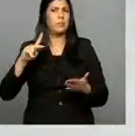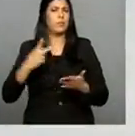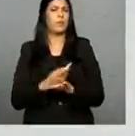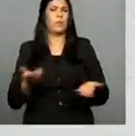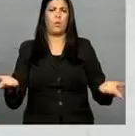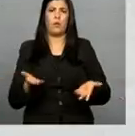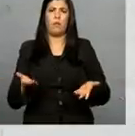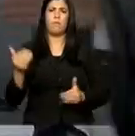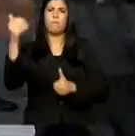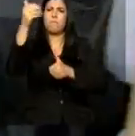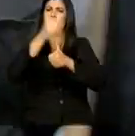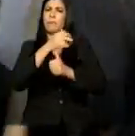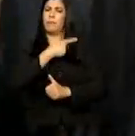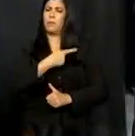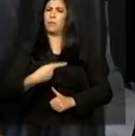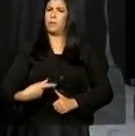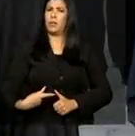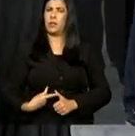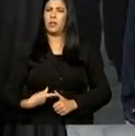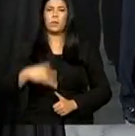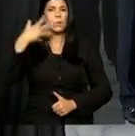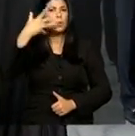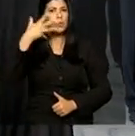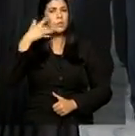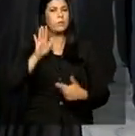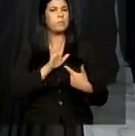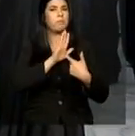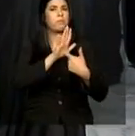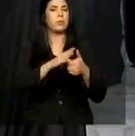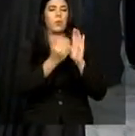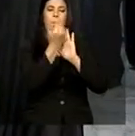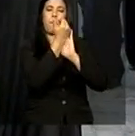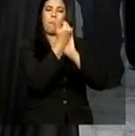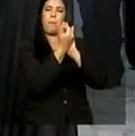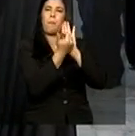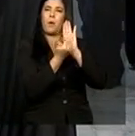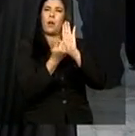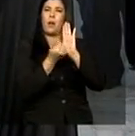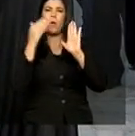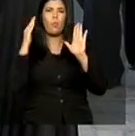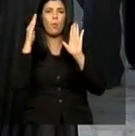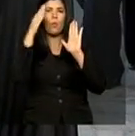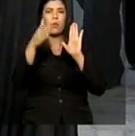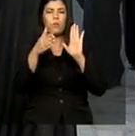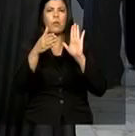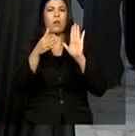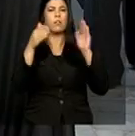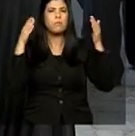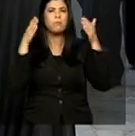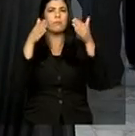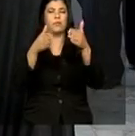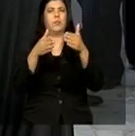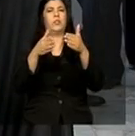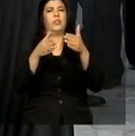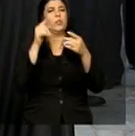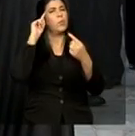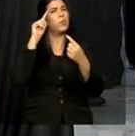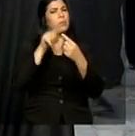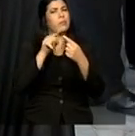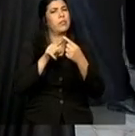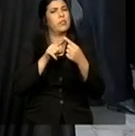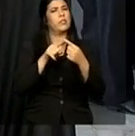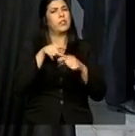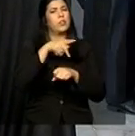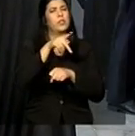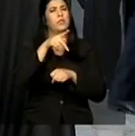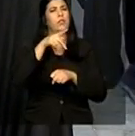uma posse, no discurso no qual você diz quais são as diretrizes de política externa para os próximos anos e as diretrizes de política interna para os próximos anos,